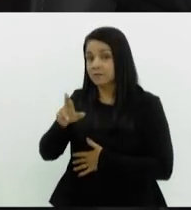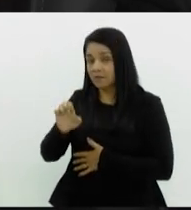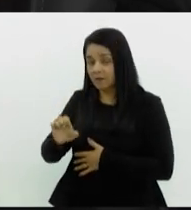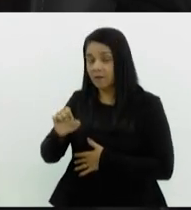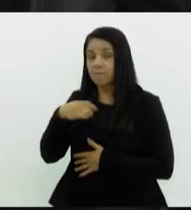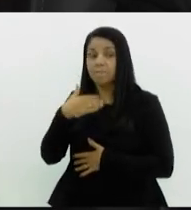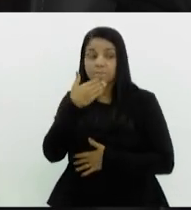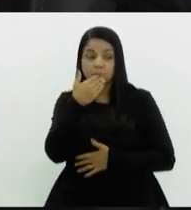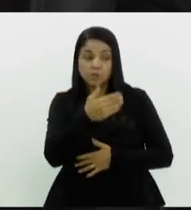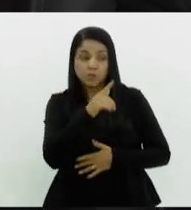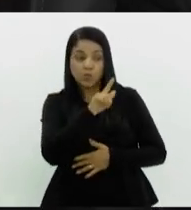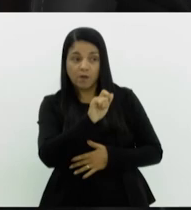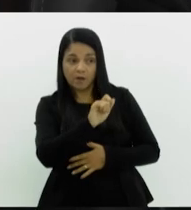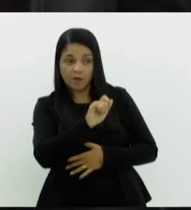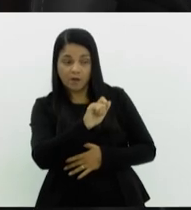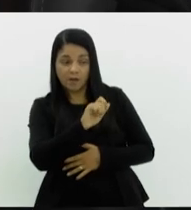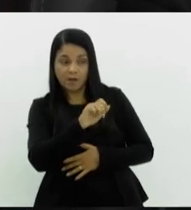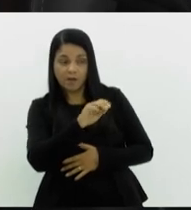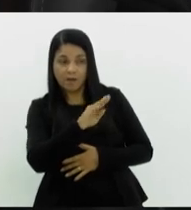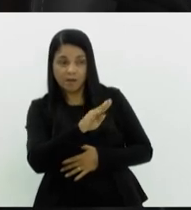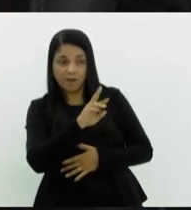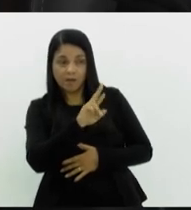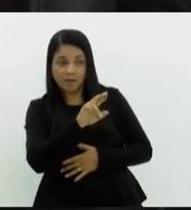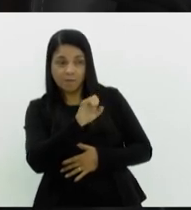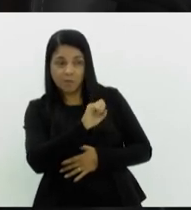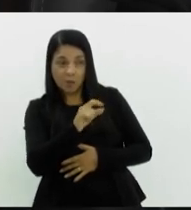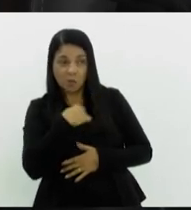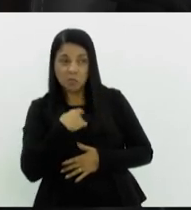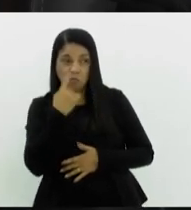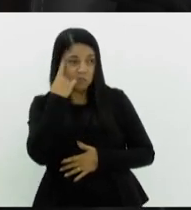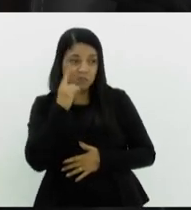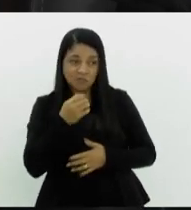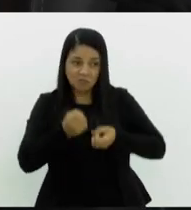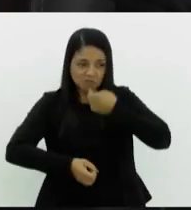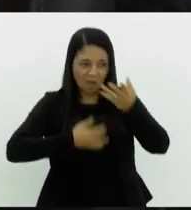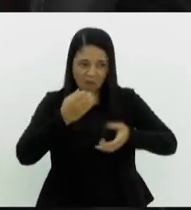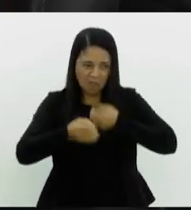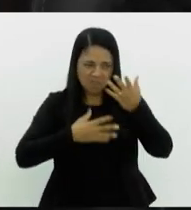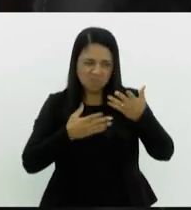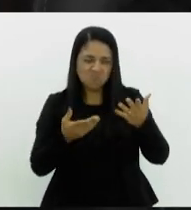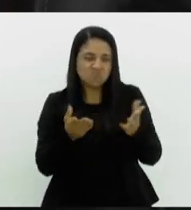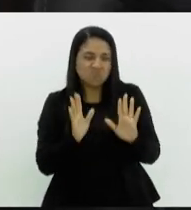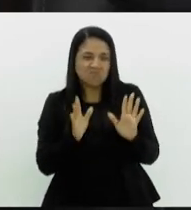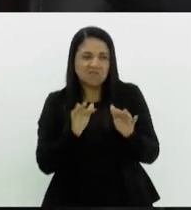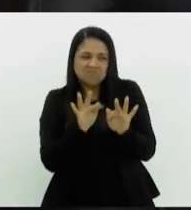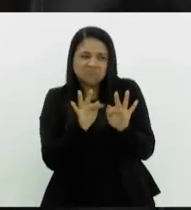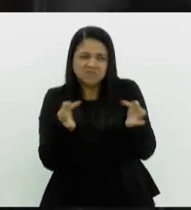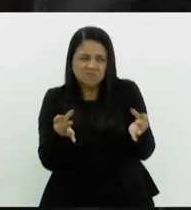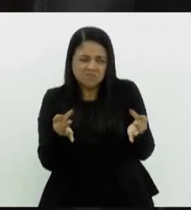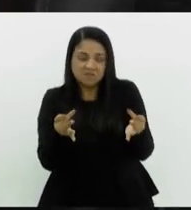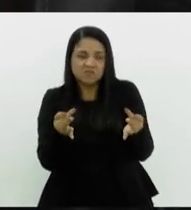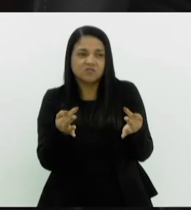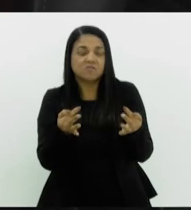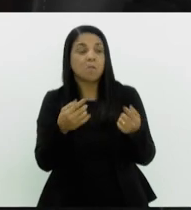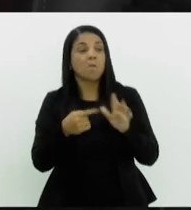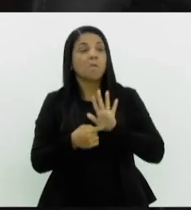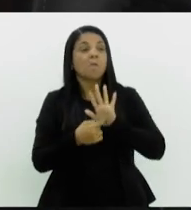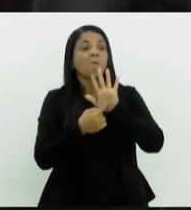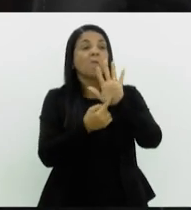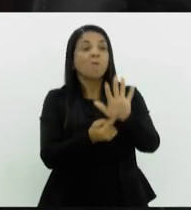Gabriel, estou eu aqui contando coisas que eu não sei se eu deveria contar, mas não é nada demais, ao contrário, só